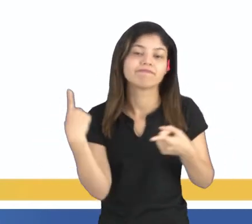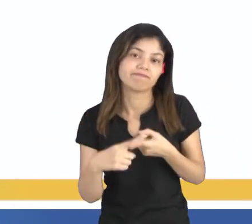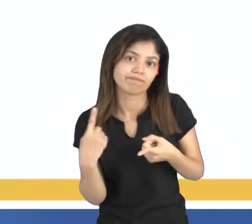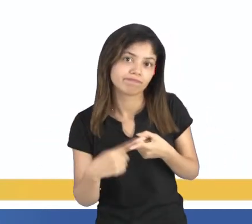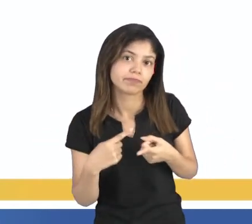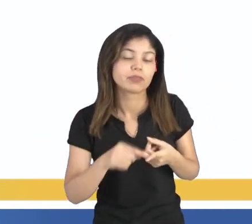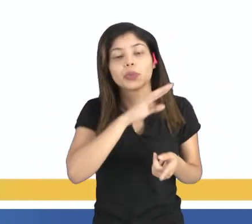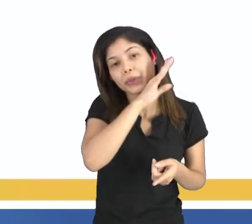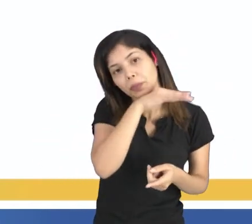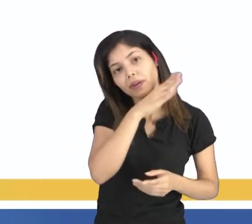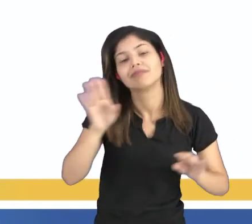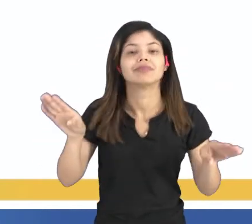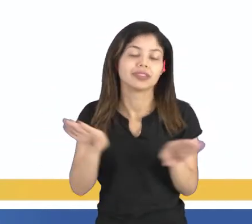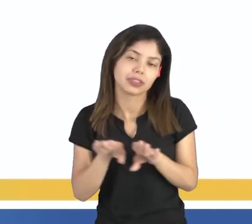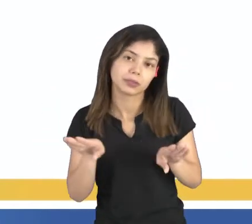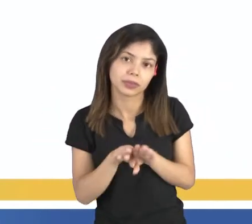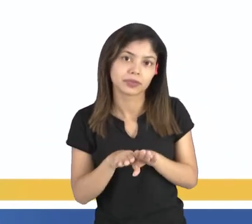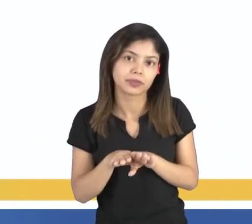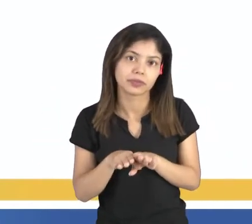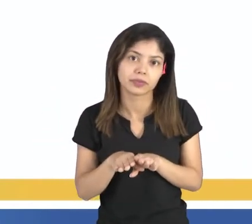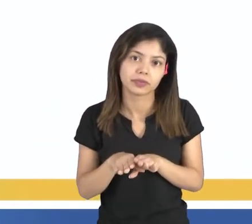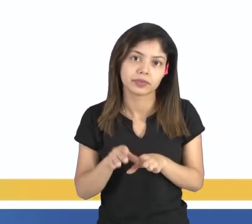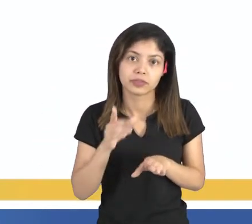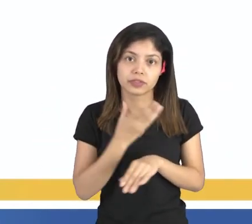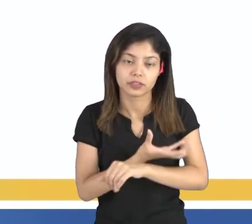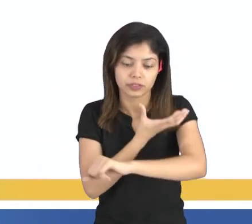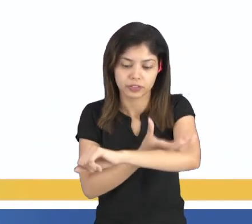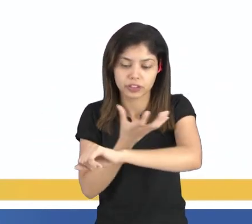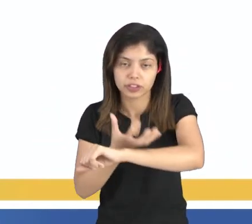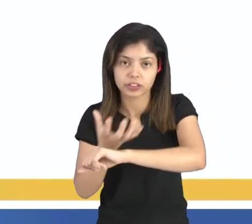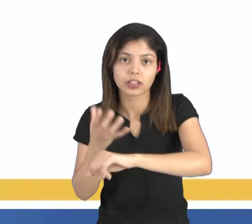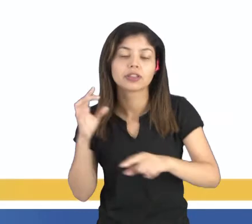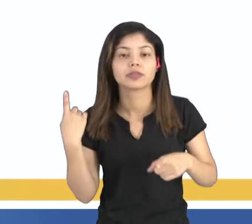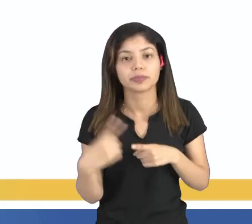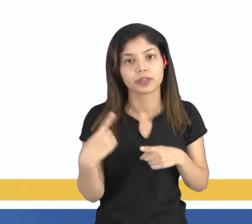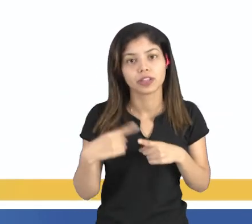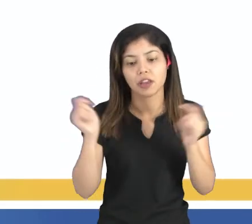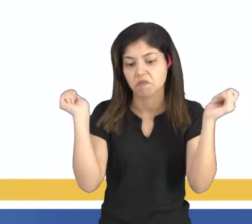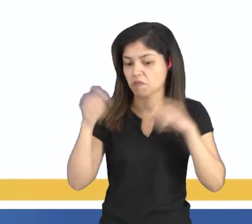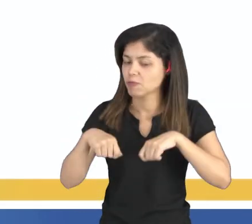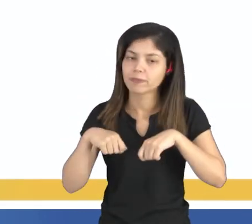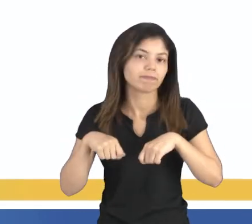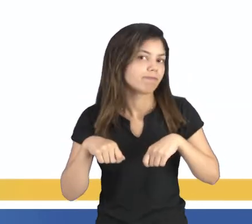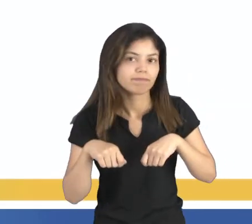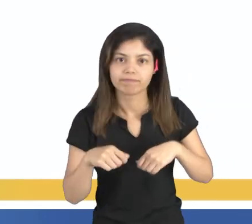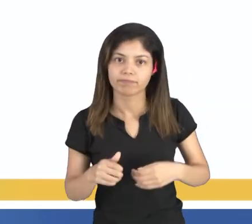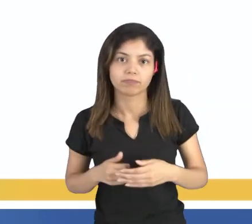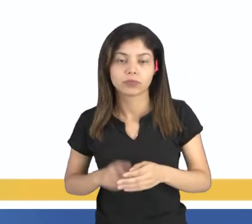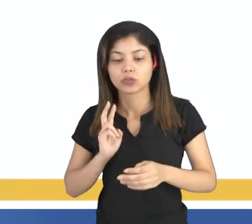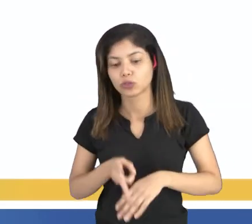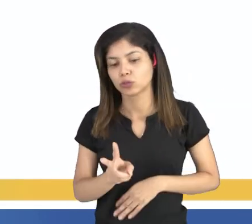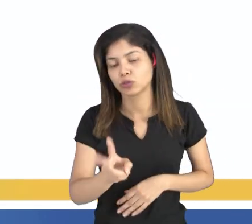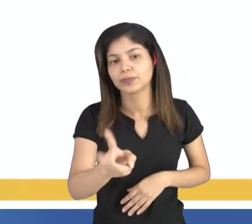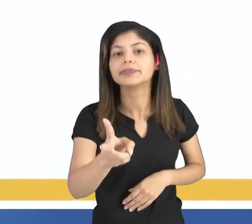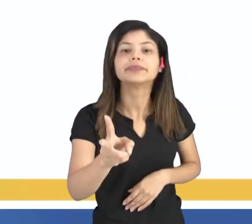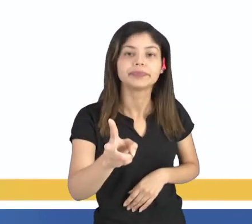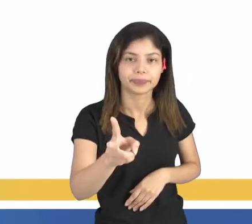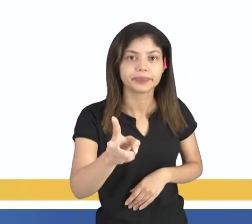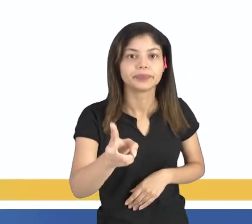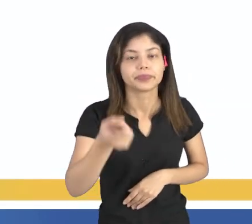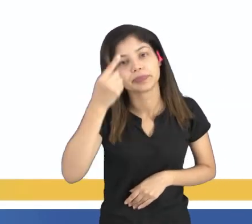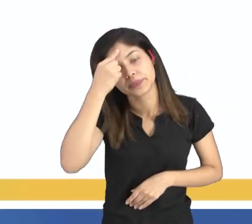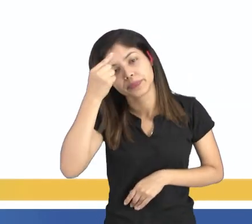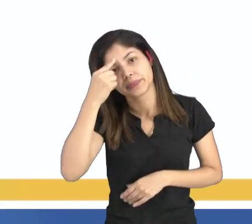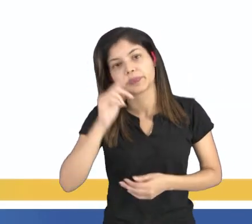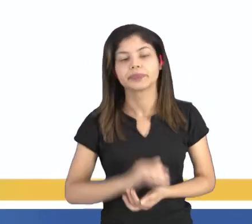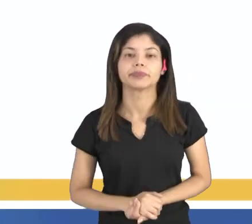para as espécies animais como também para as espécies vegetais, porque não é possível seguir em frente toda a dinâmica